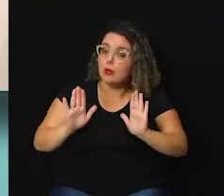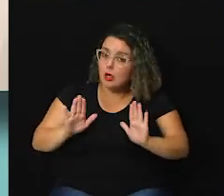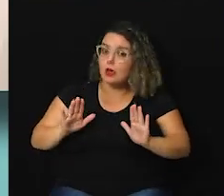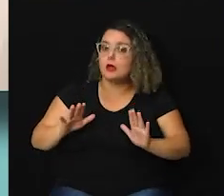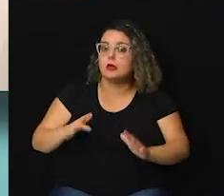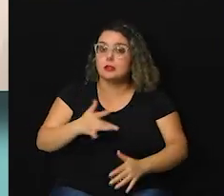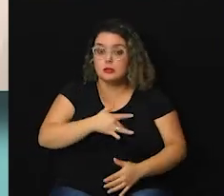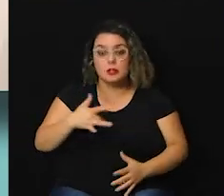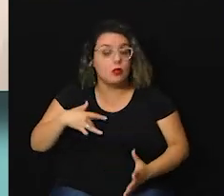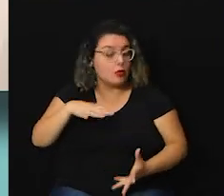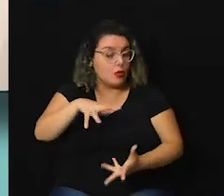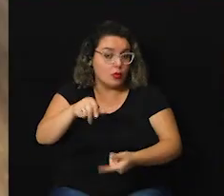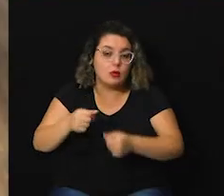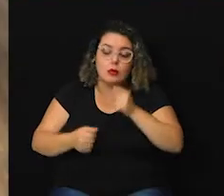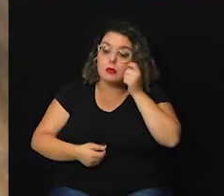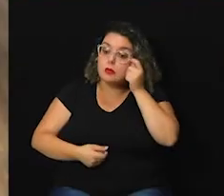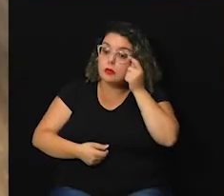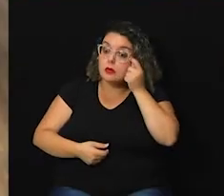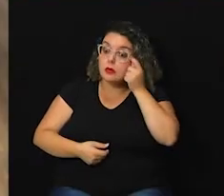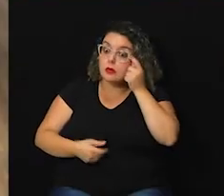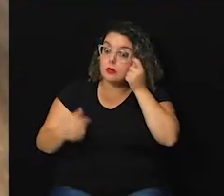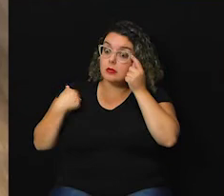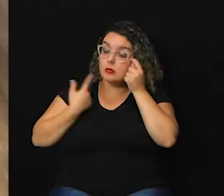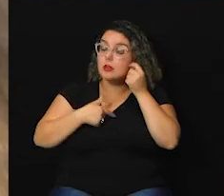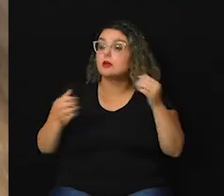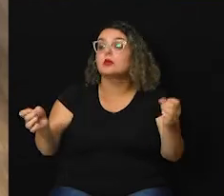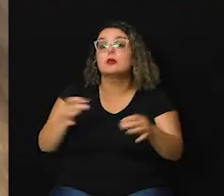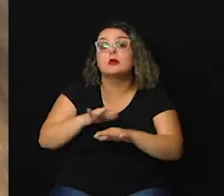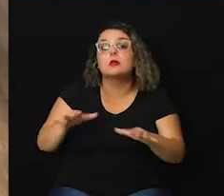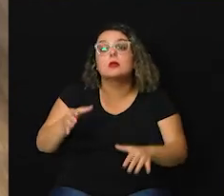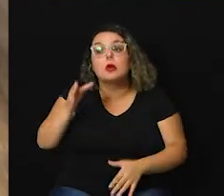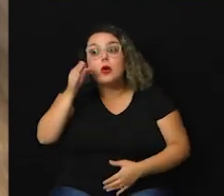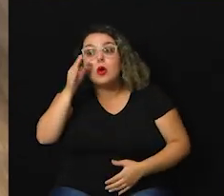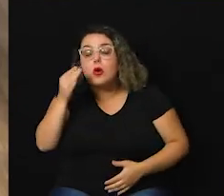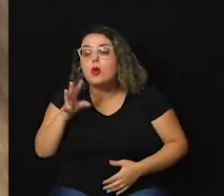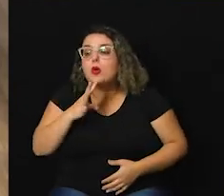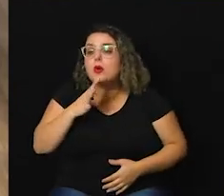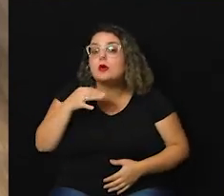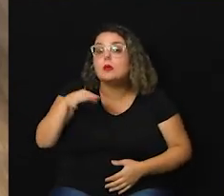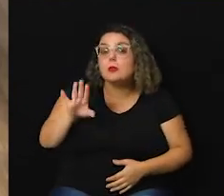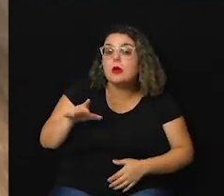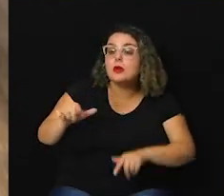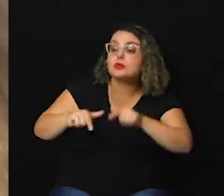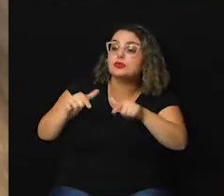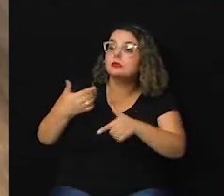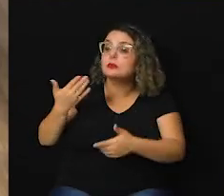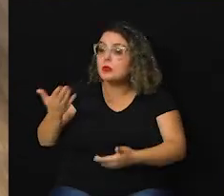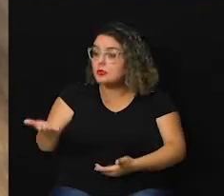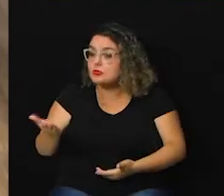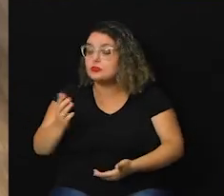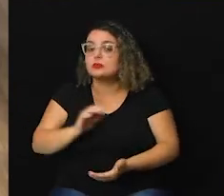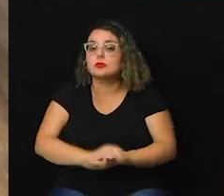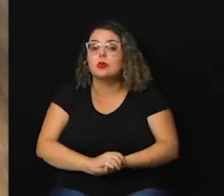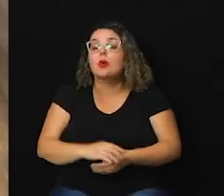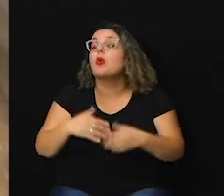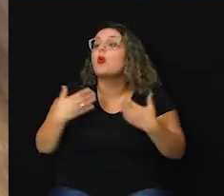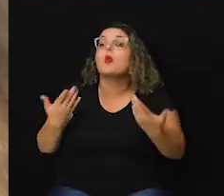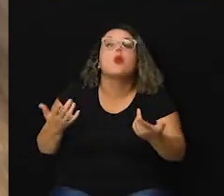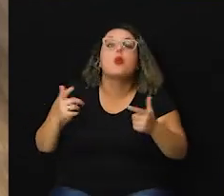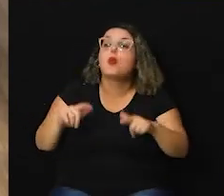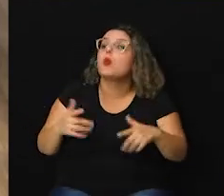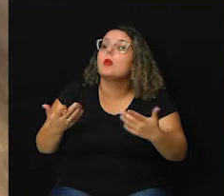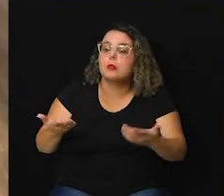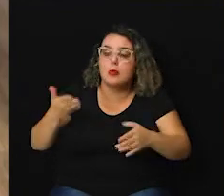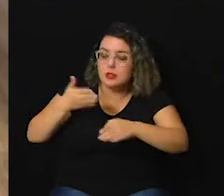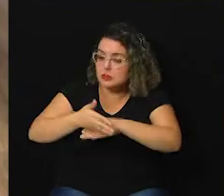a saúde do planeta. Neiva, para a gente fechar a nossa entrevista, para quem ficou curioso para conhecer mais sobre o trabalho de vocês, por onde